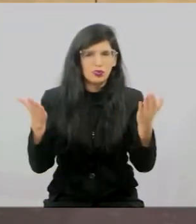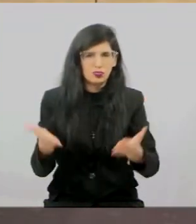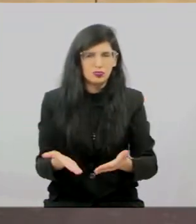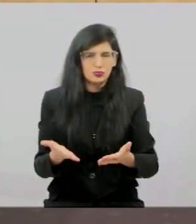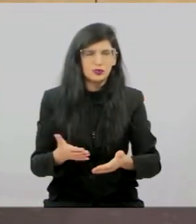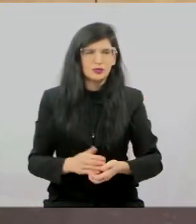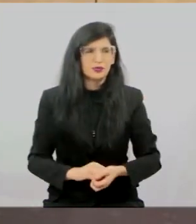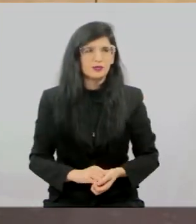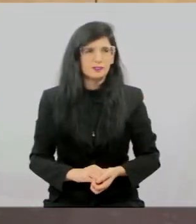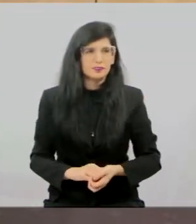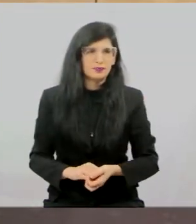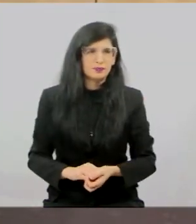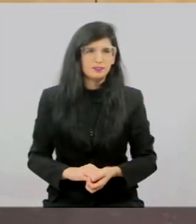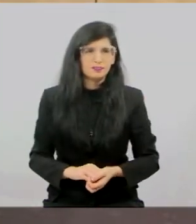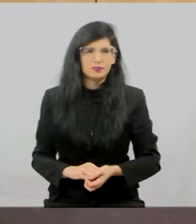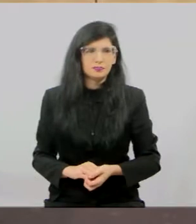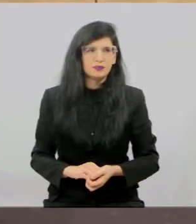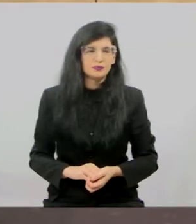sessão.